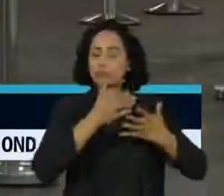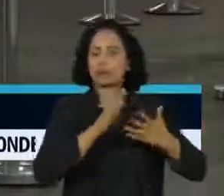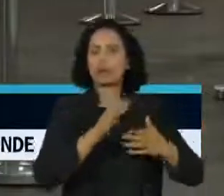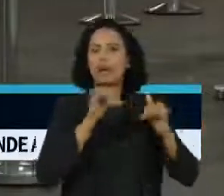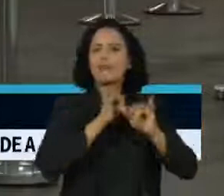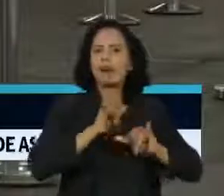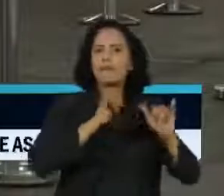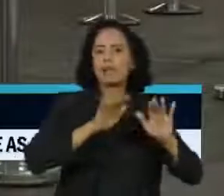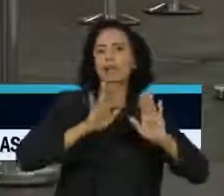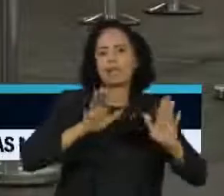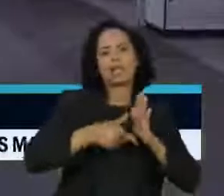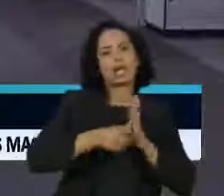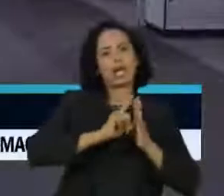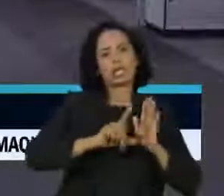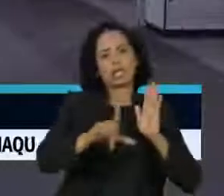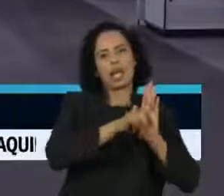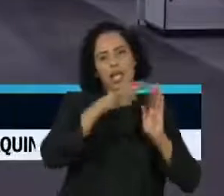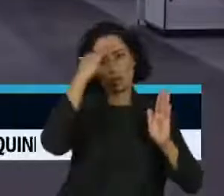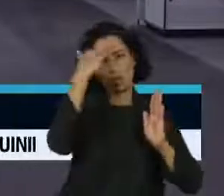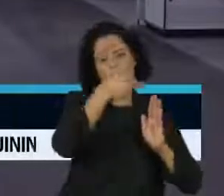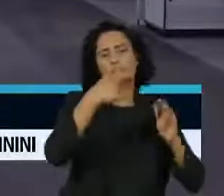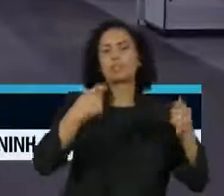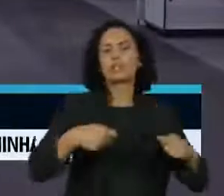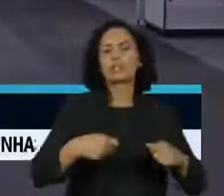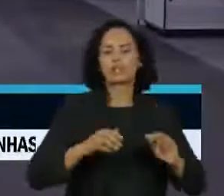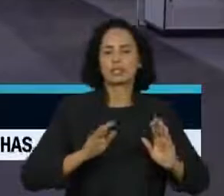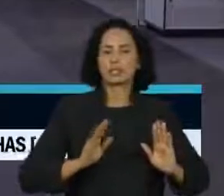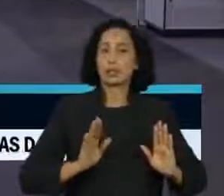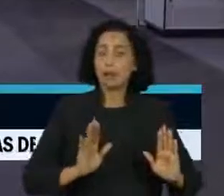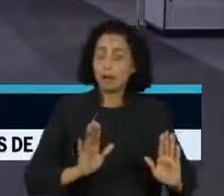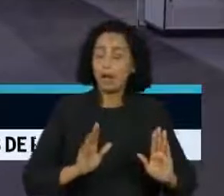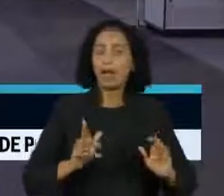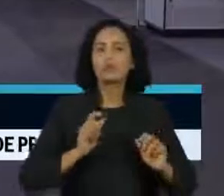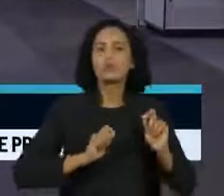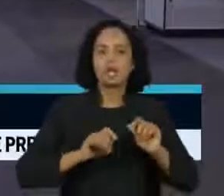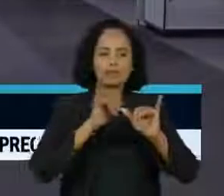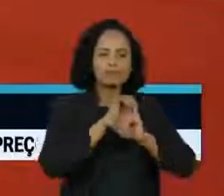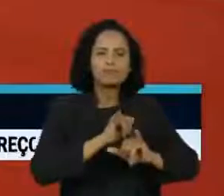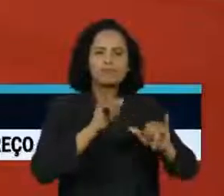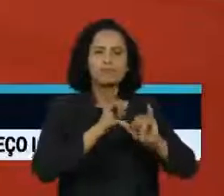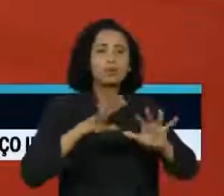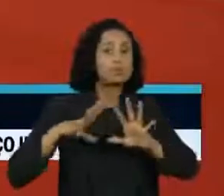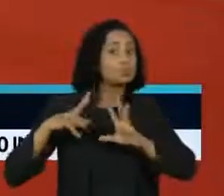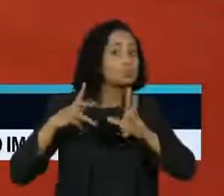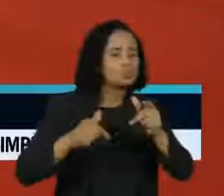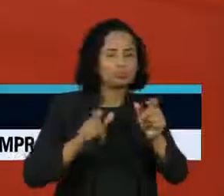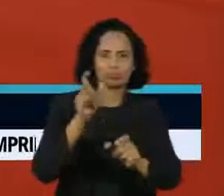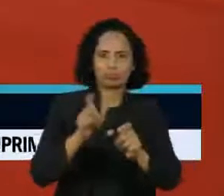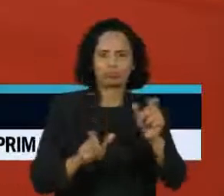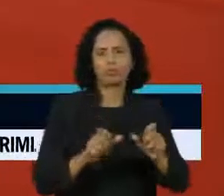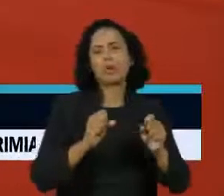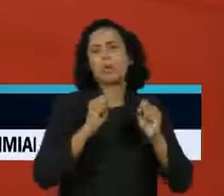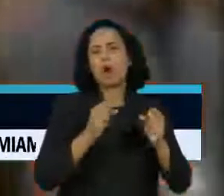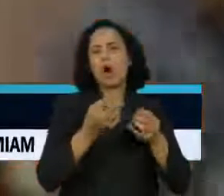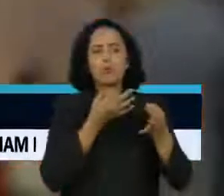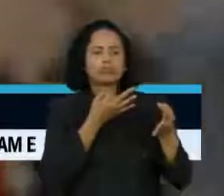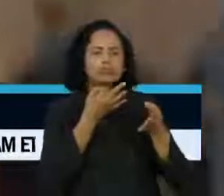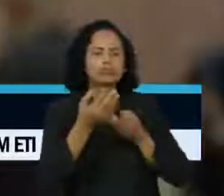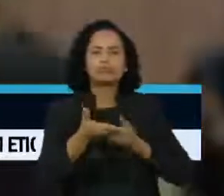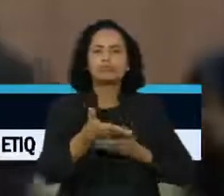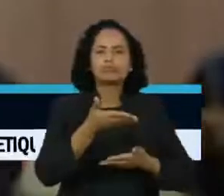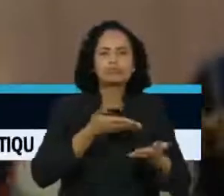desde que nenhuma lei esteja sendo violada. Ele afirmou ainda que todos devem poder participar da troca de opiniões na